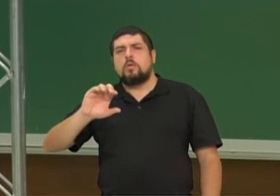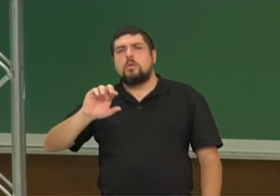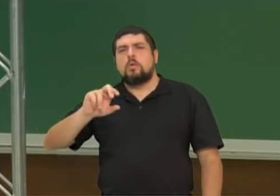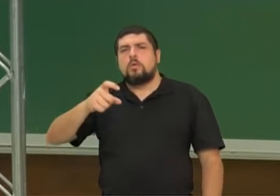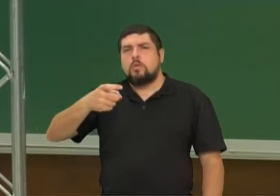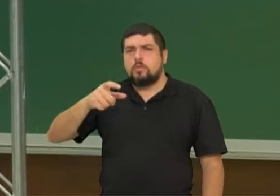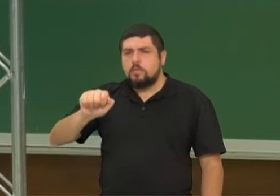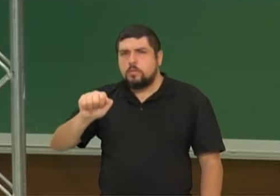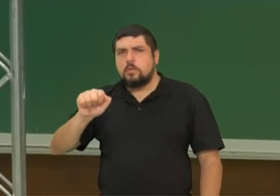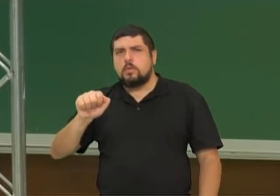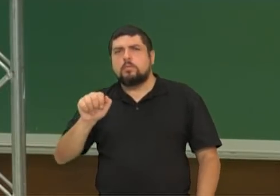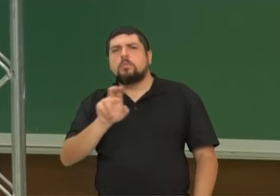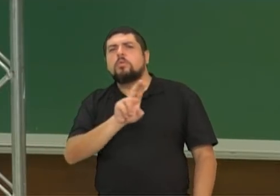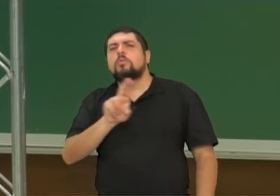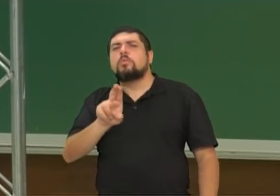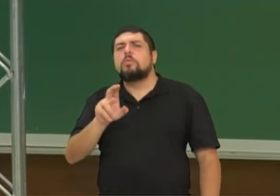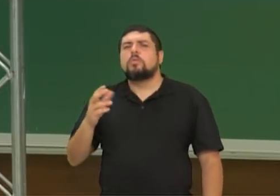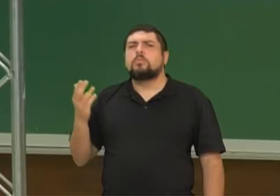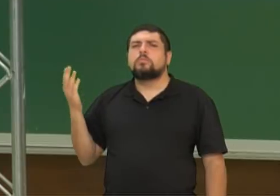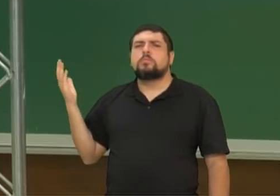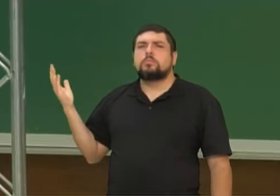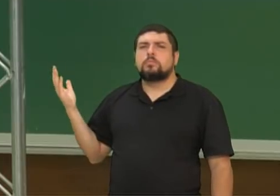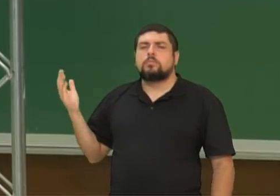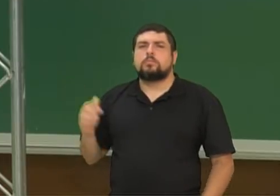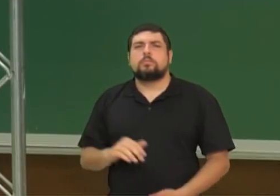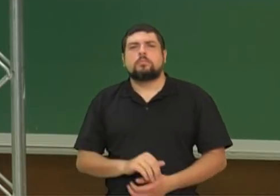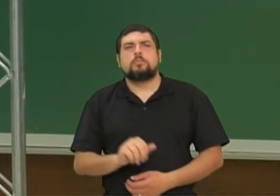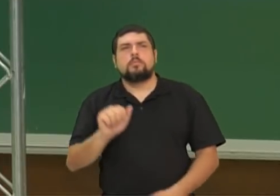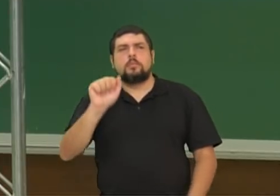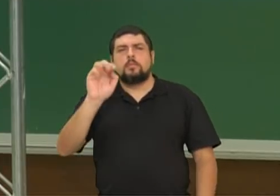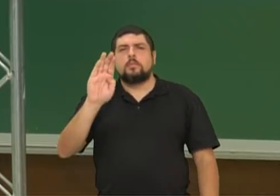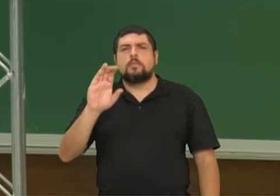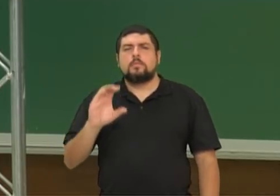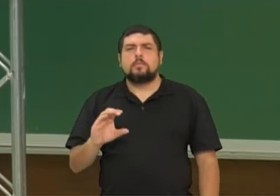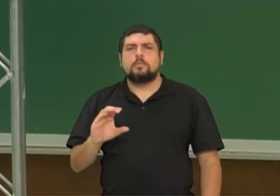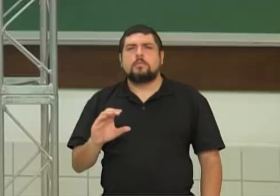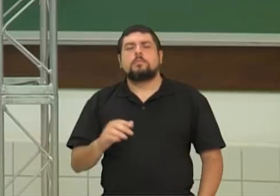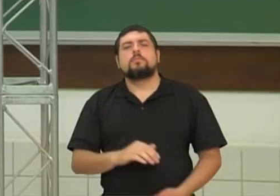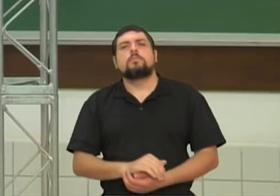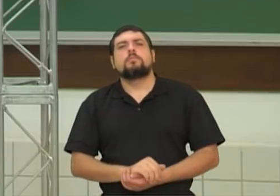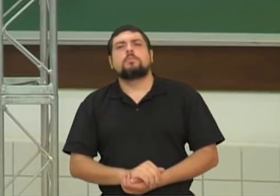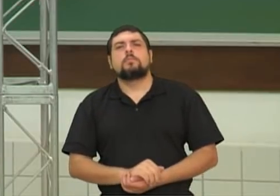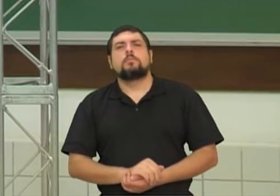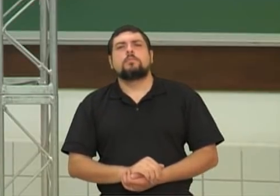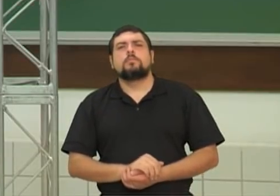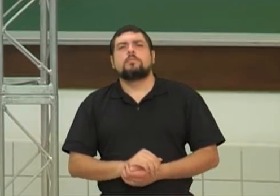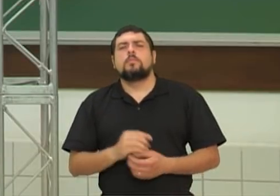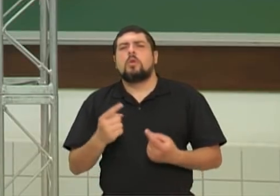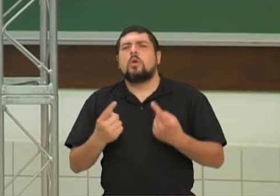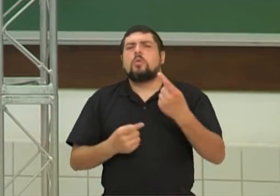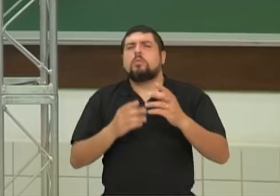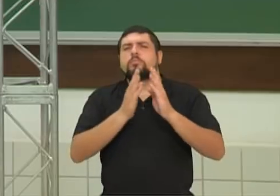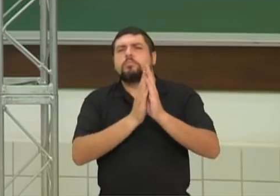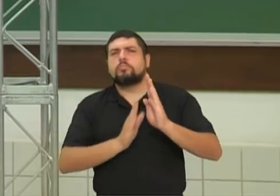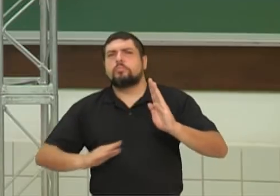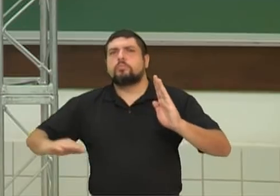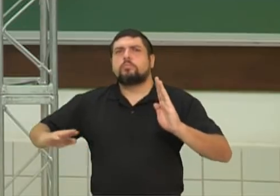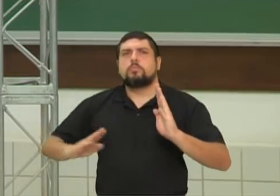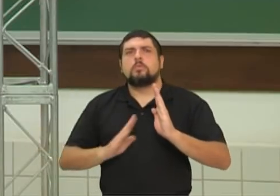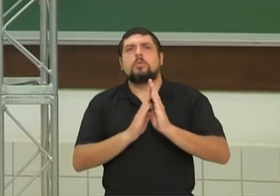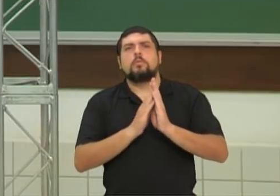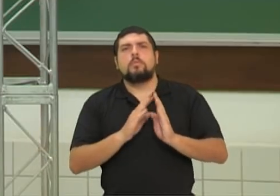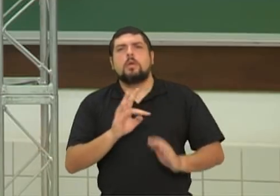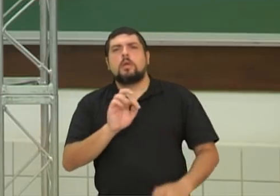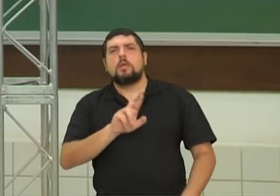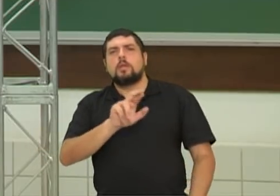B, Terreiro do Pai Maneco. Letra C, Gruta de São João Maria. Qual será o nome do terreiro situado em